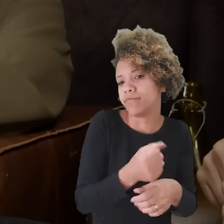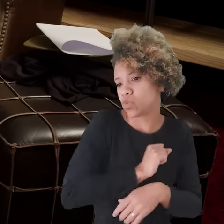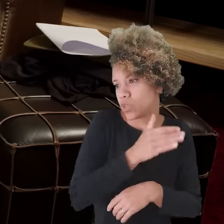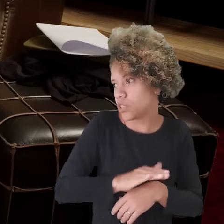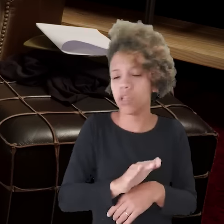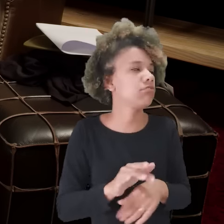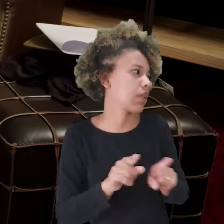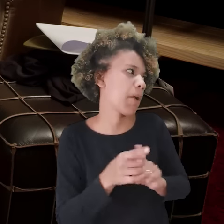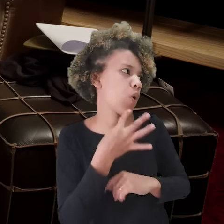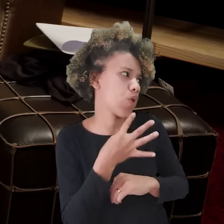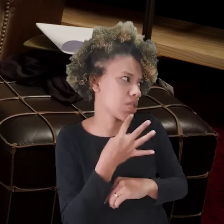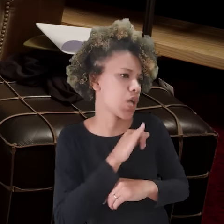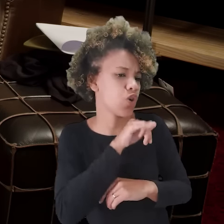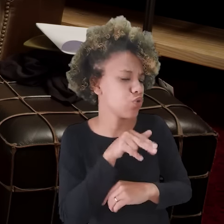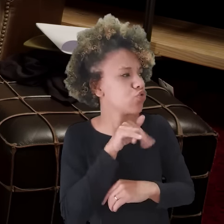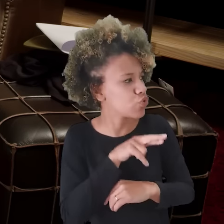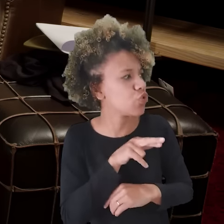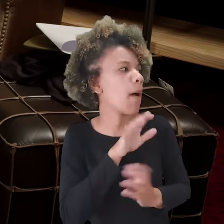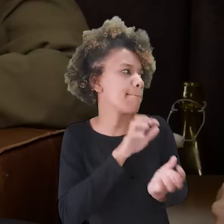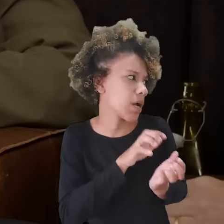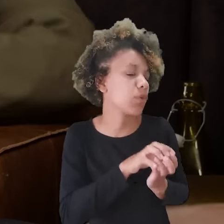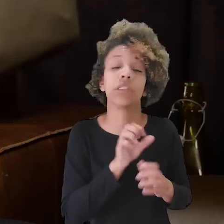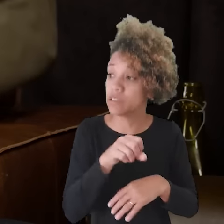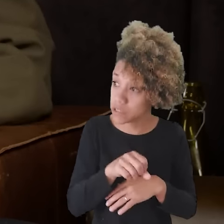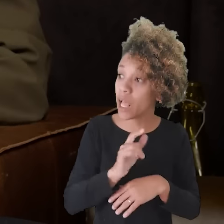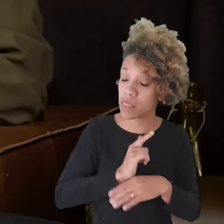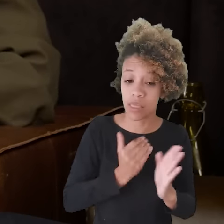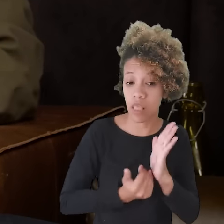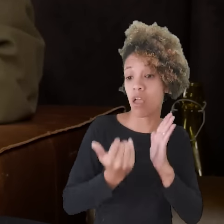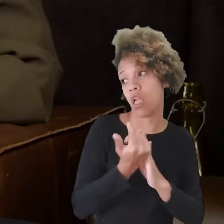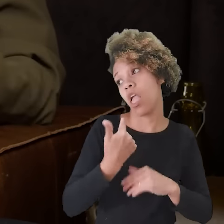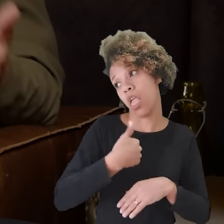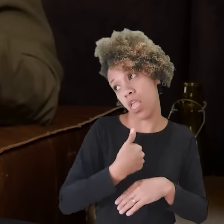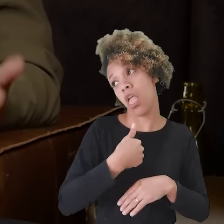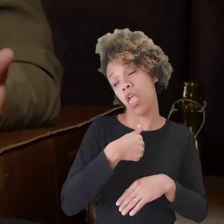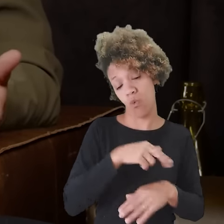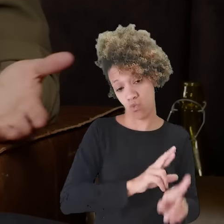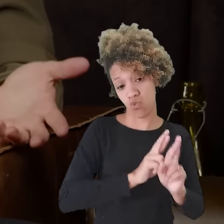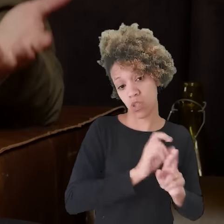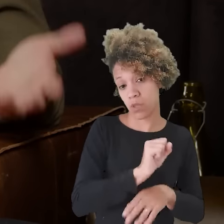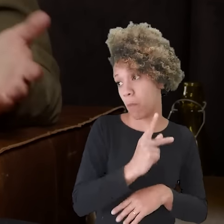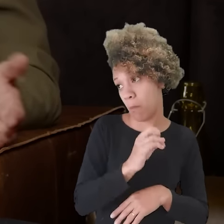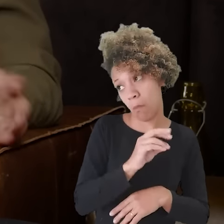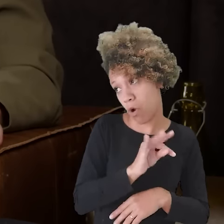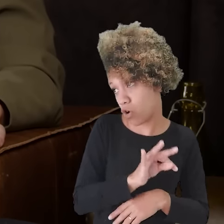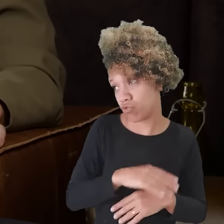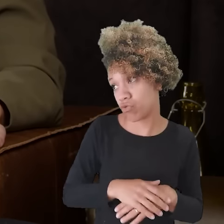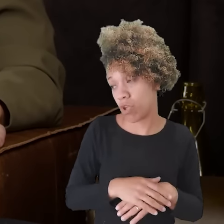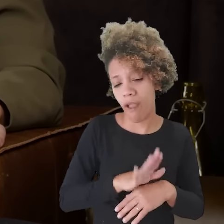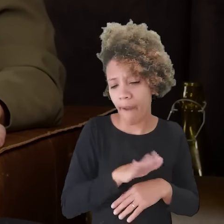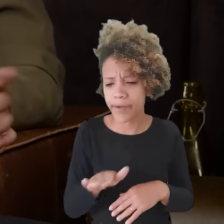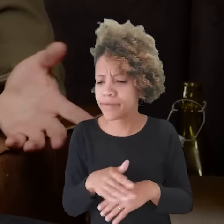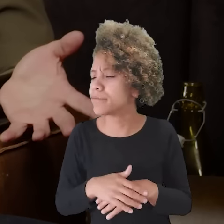Náutico Júnior por essa por essa superioridade e eu sou rubro-negro pra gente a